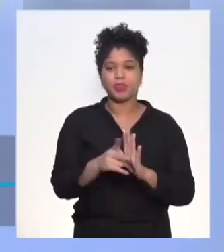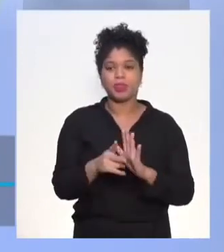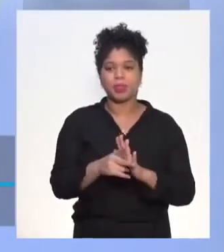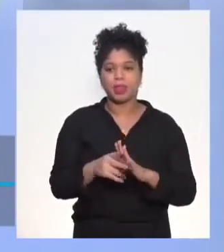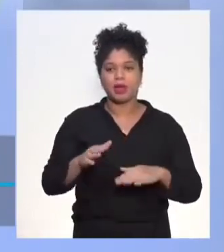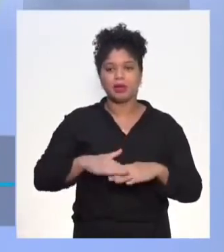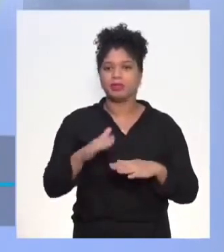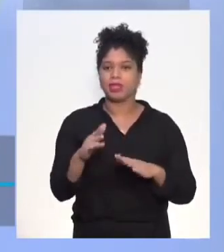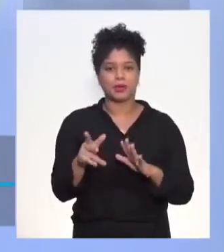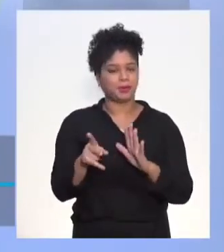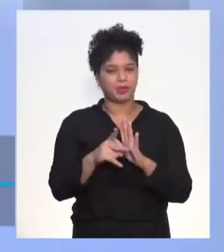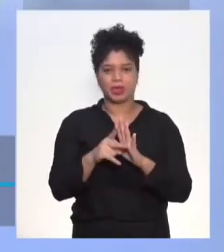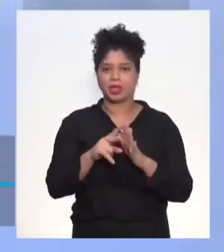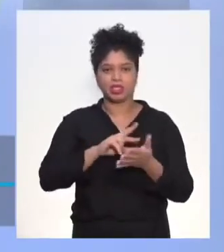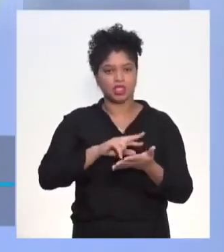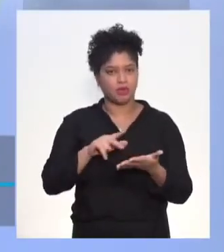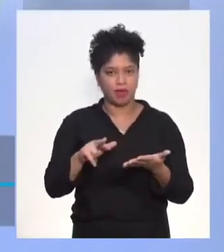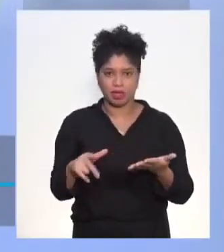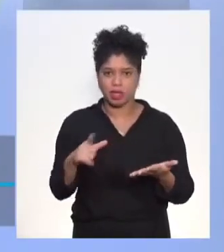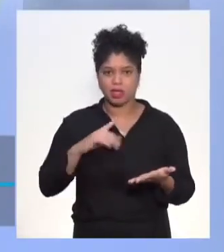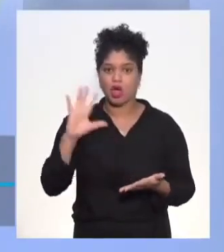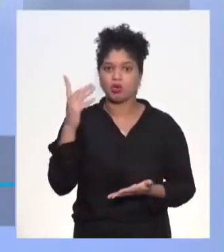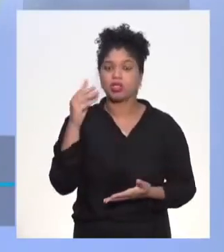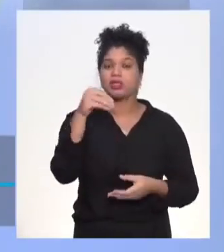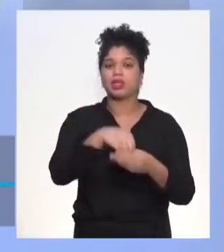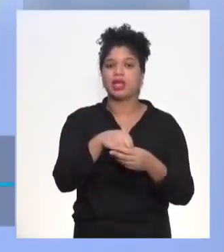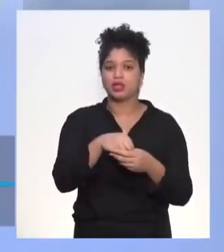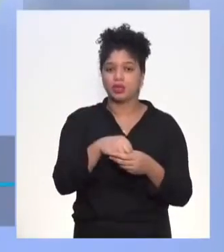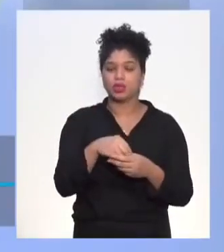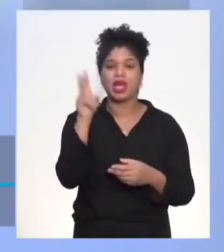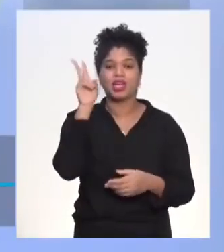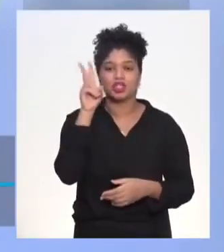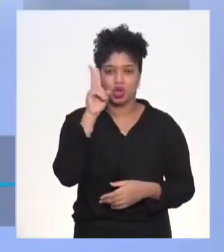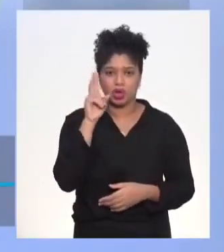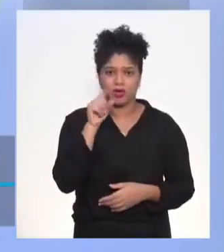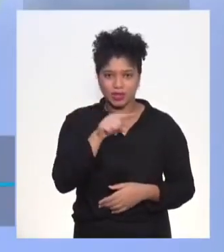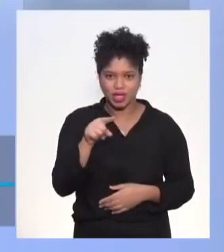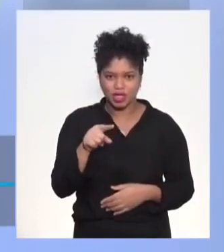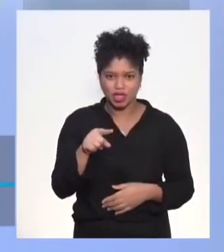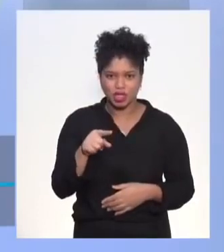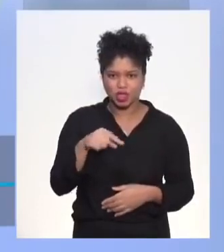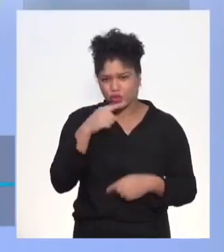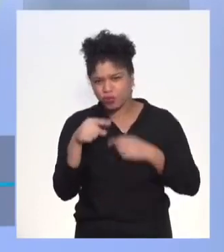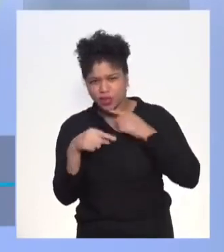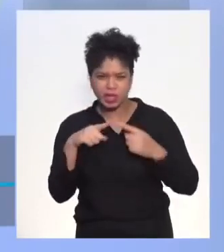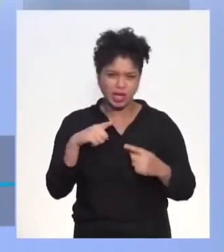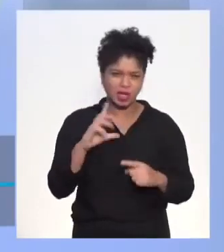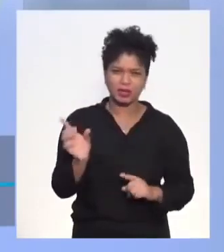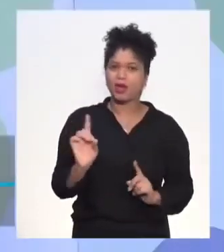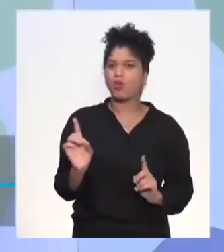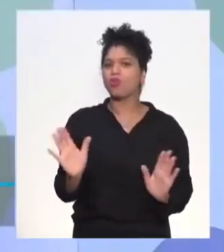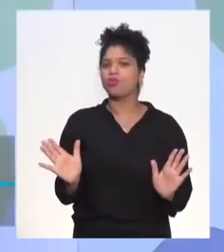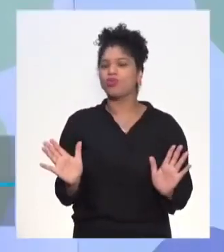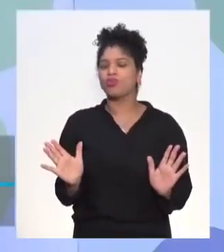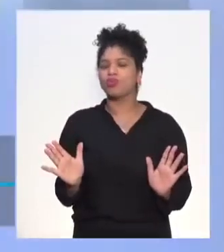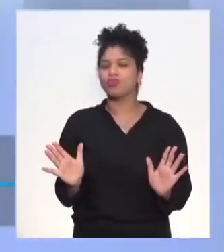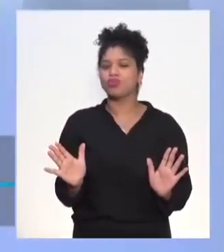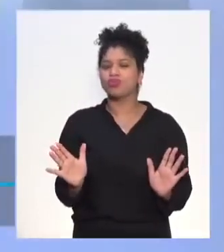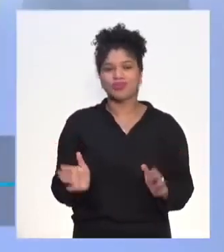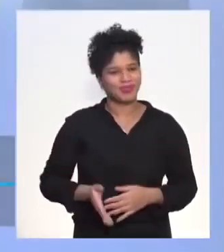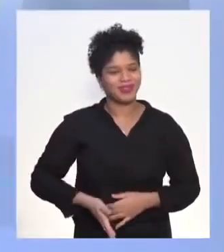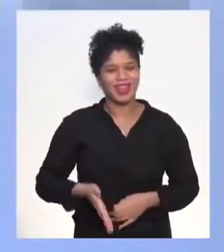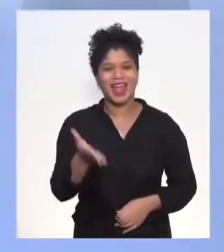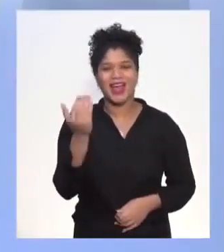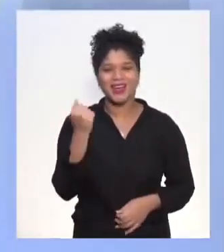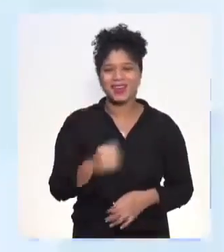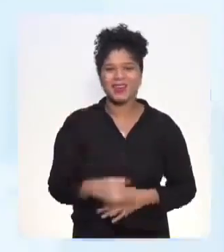é a história se desenvolvendo, o enredo em si. Beleza? Dúvidas sobre isso? Não? Sim? Não? Pelo visto, não. Agora vamos lá